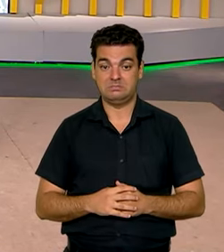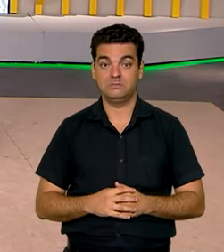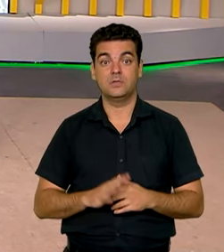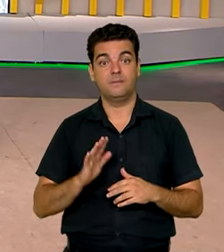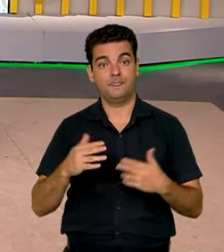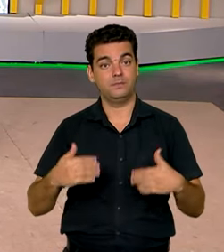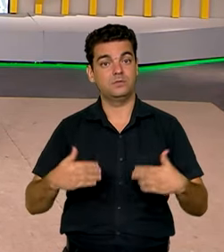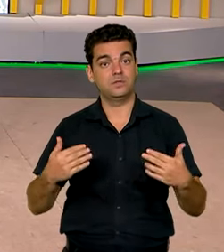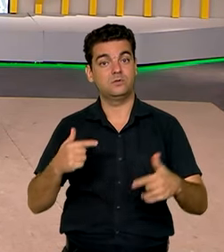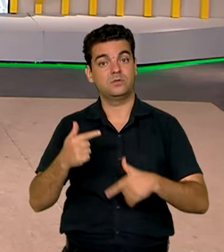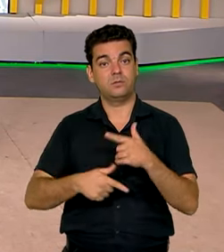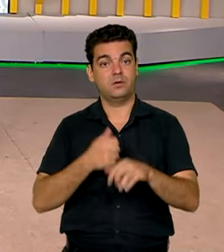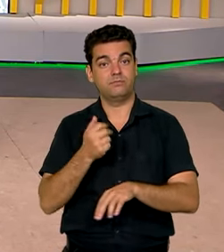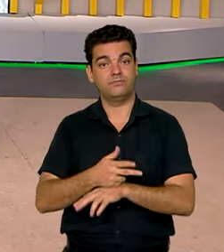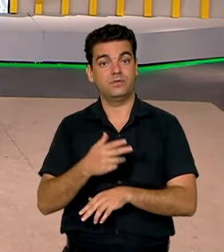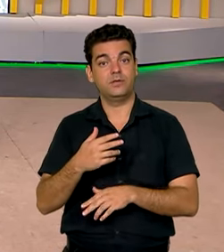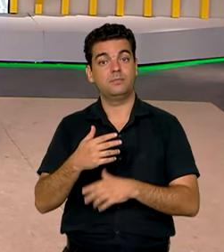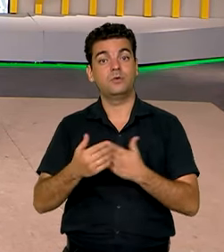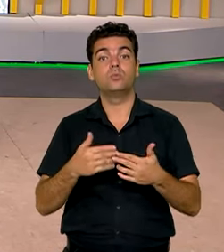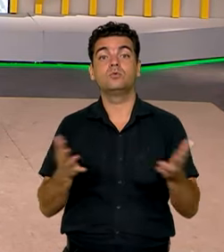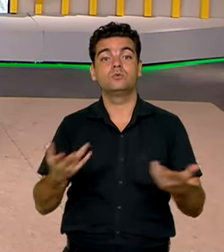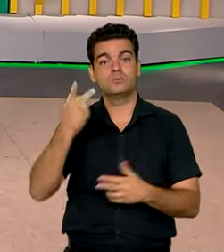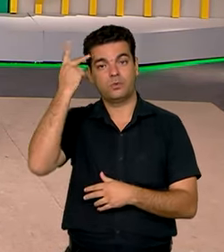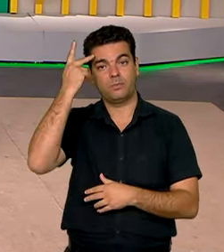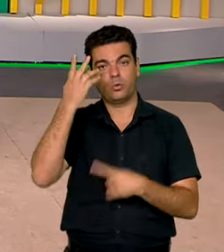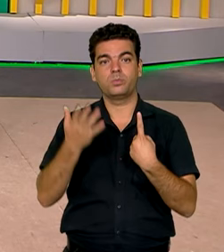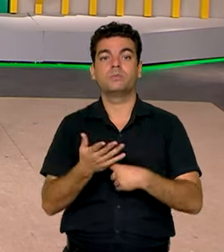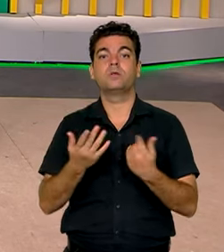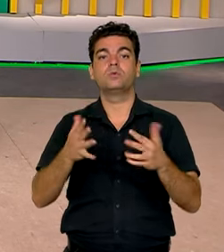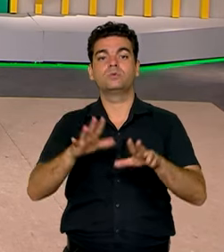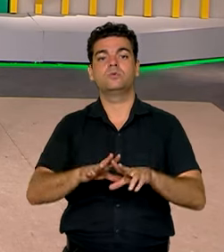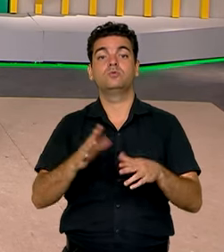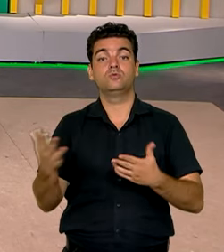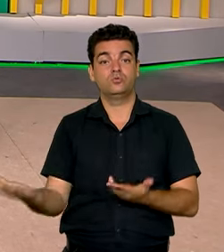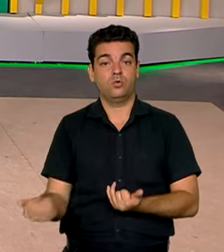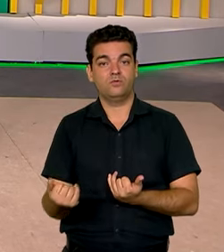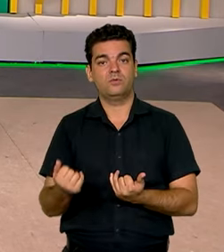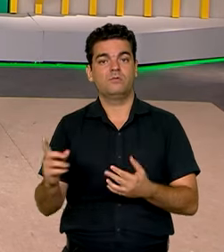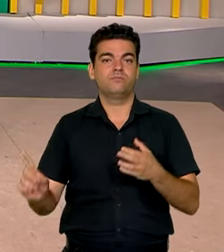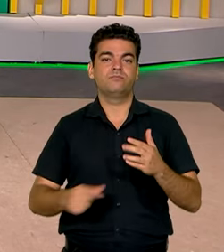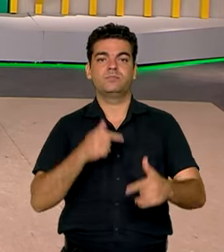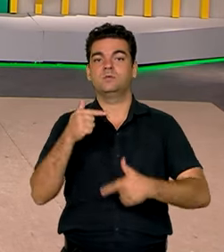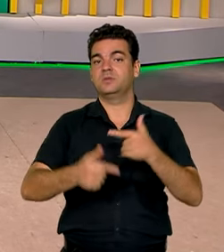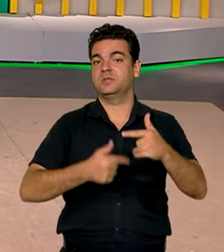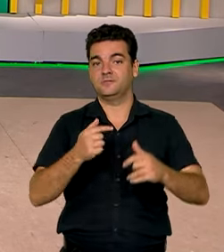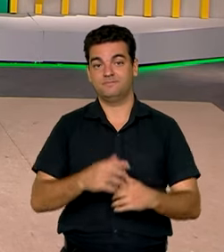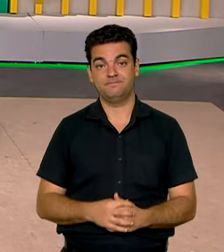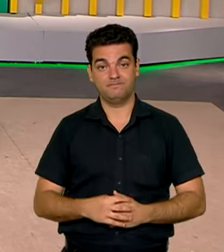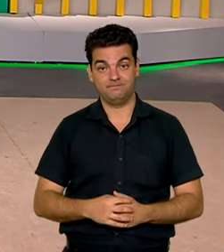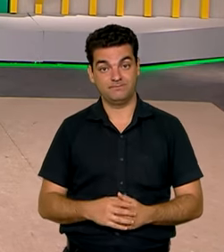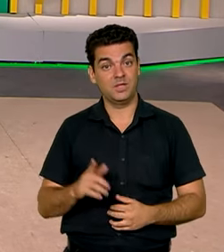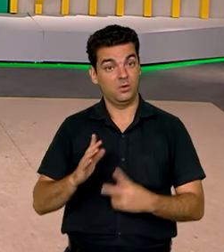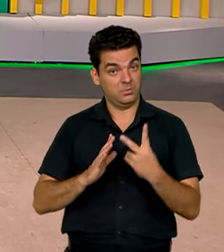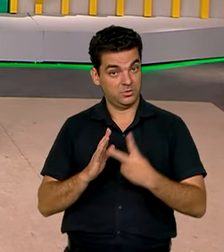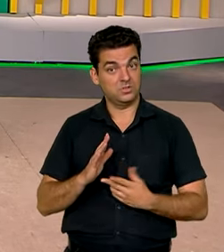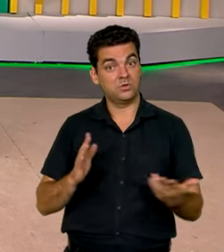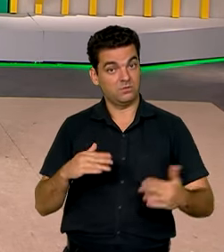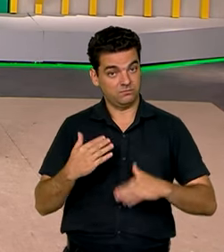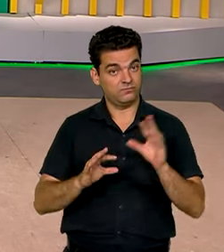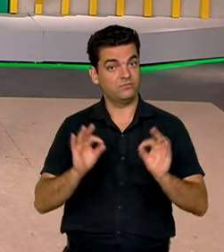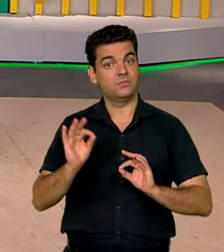O Ministério do Trabalho e Emprego lançou hoje em São Paulo um pacto pela inclusão de jovens no mercado de trabalho. É, o projeto está